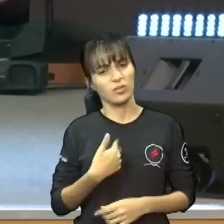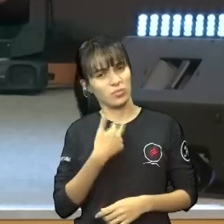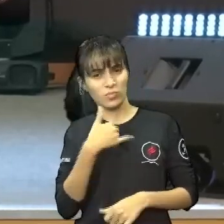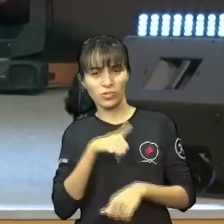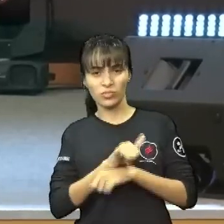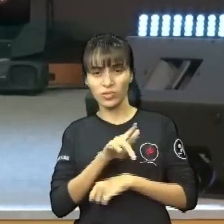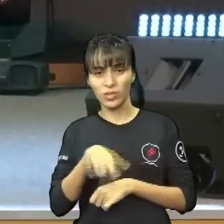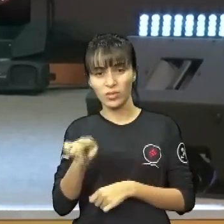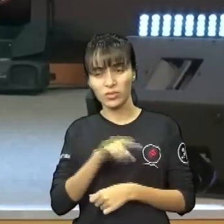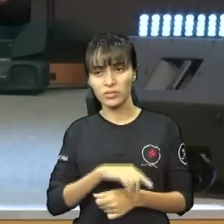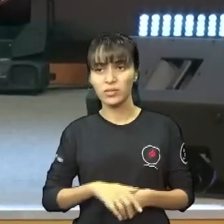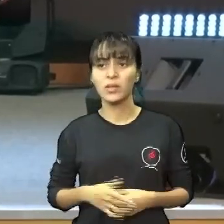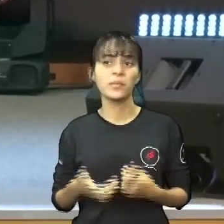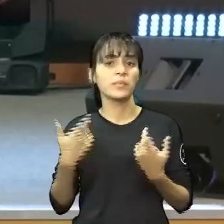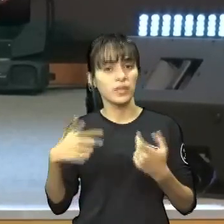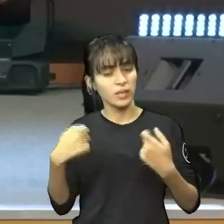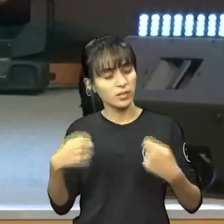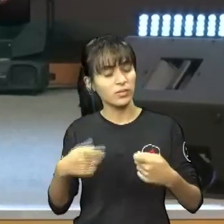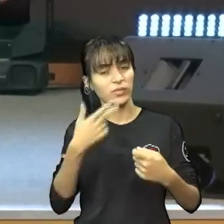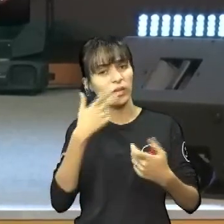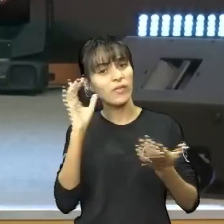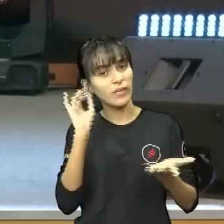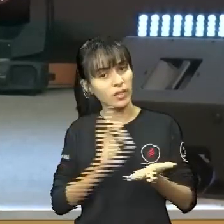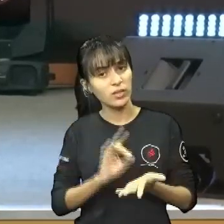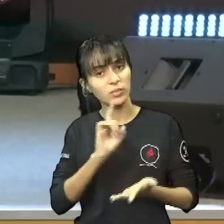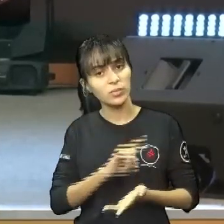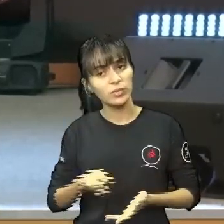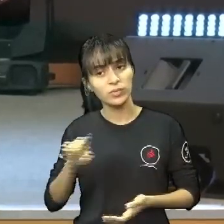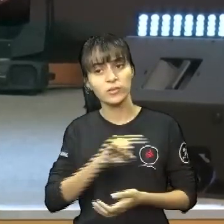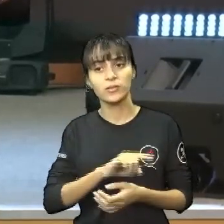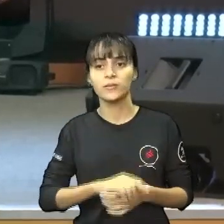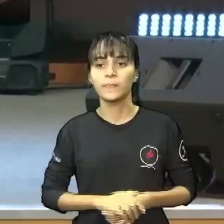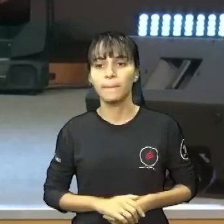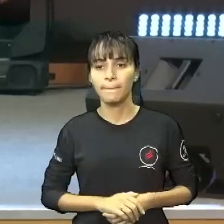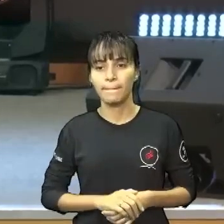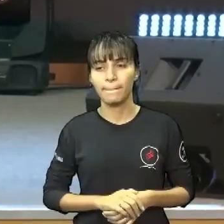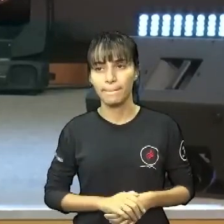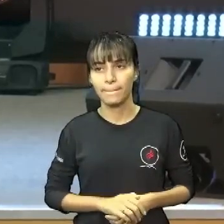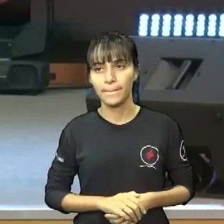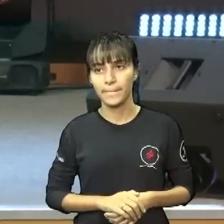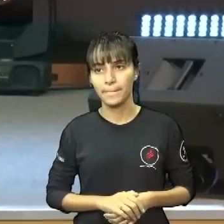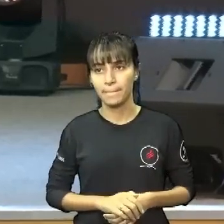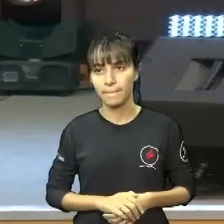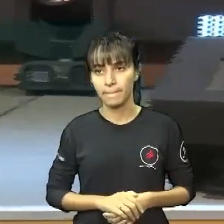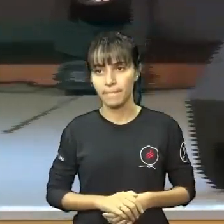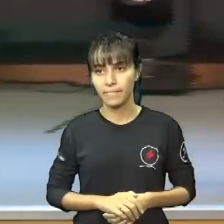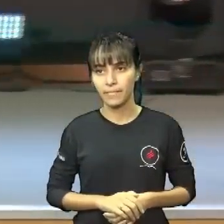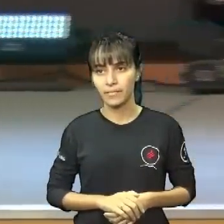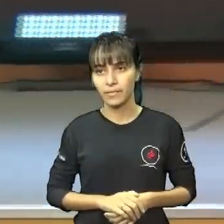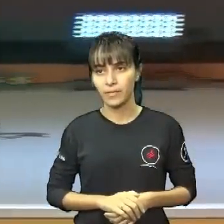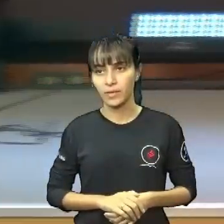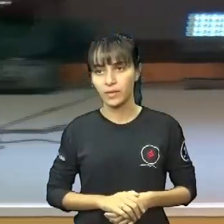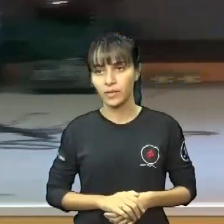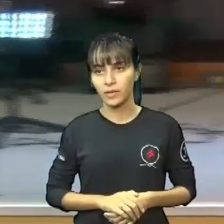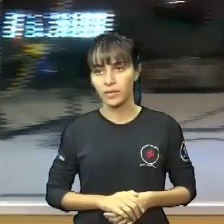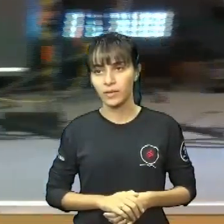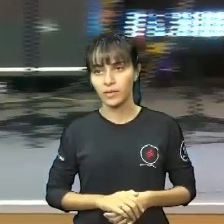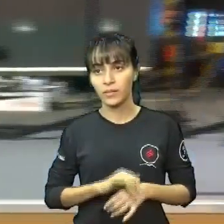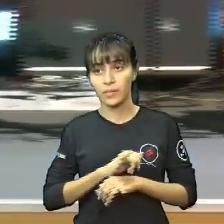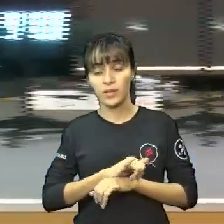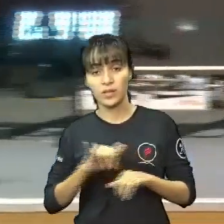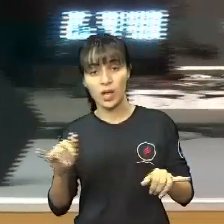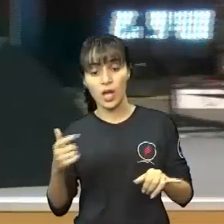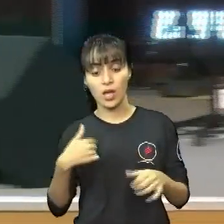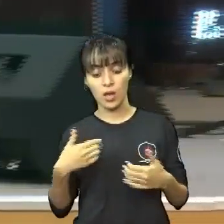queridão eu tenho que falar a verdade da Bíblia para você isso vale para mim olha eu queria dizer que essa mensagem só para vocês viu eu